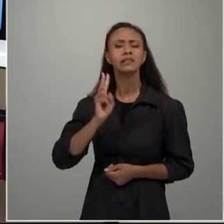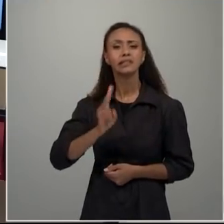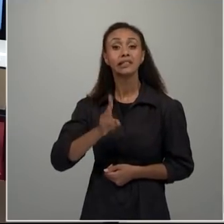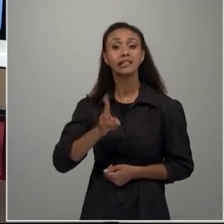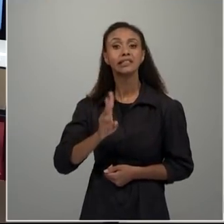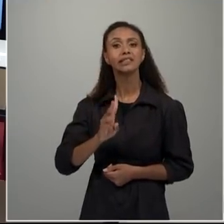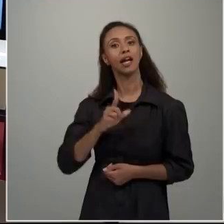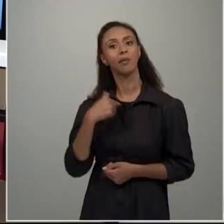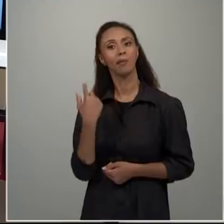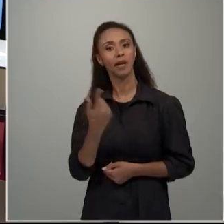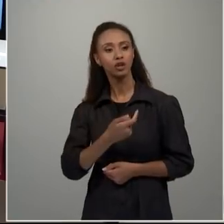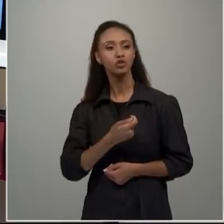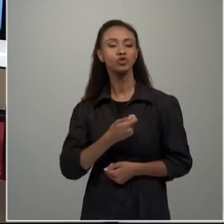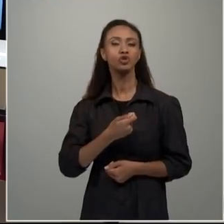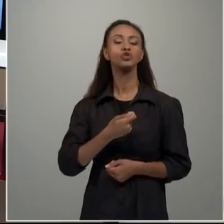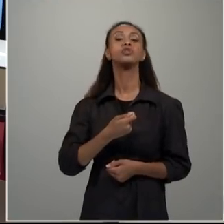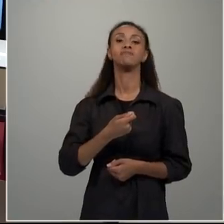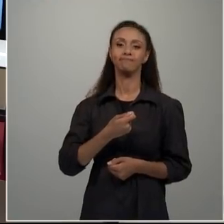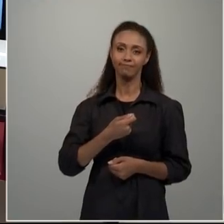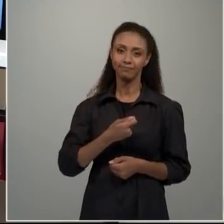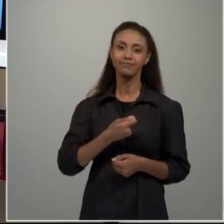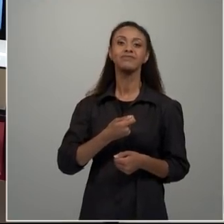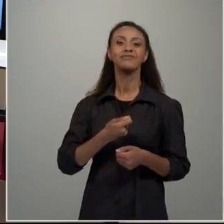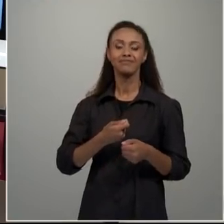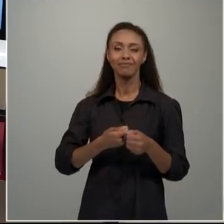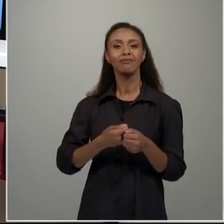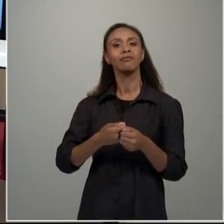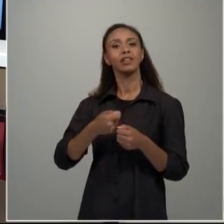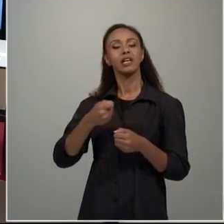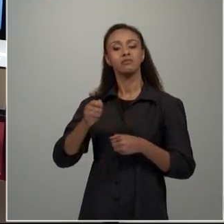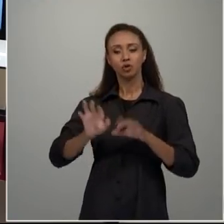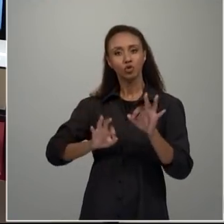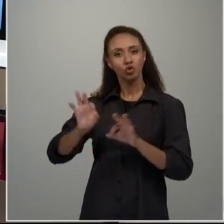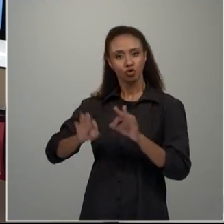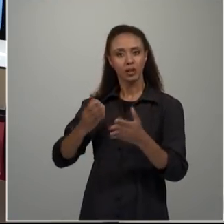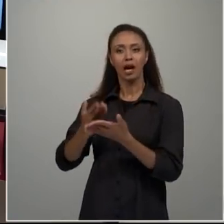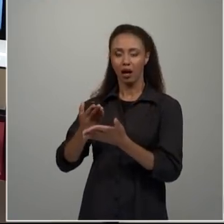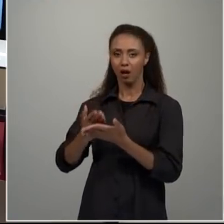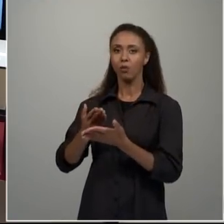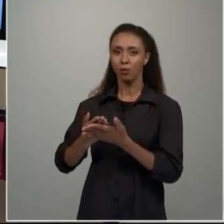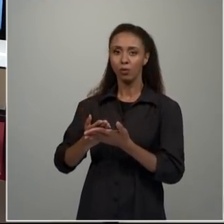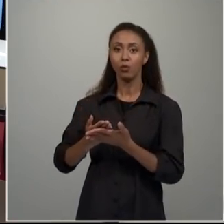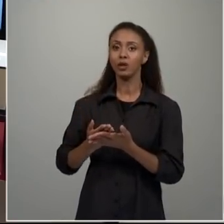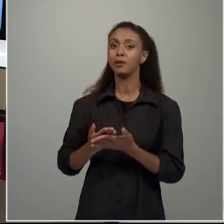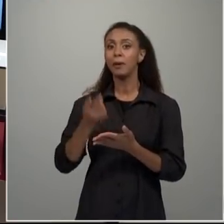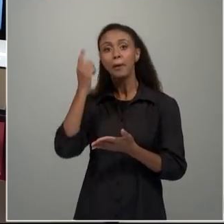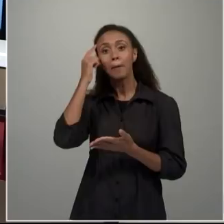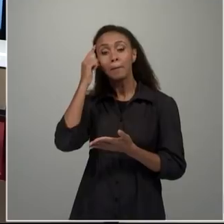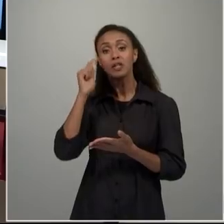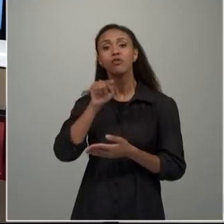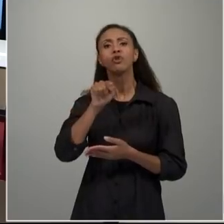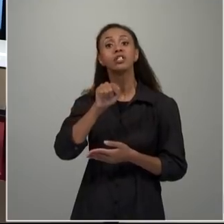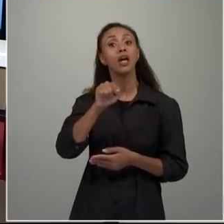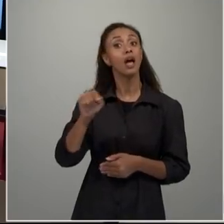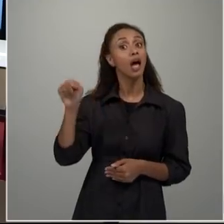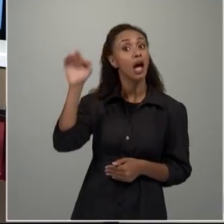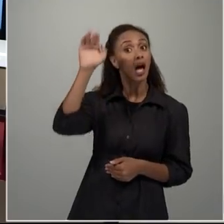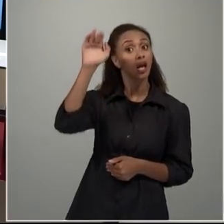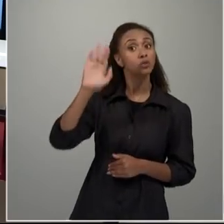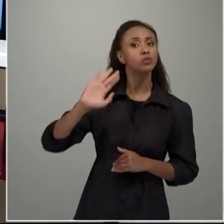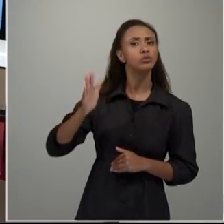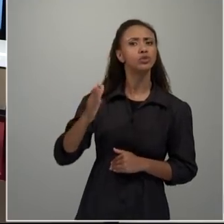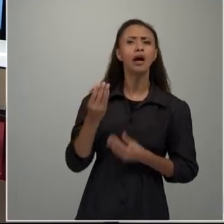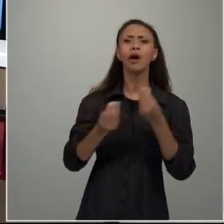você a gente pensa quais são as melhores estratégias para que você que já é adulto possa aprender e por que essa